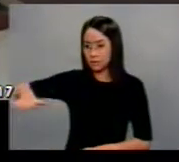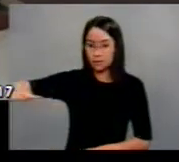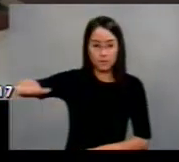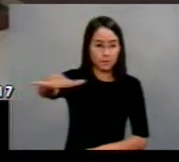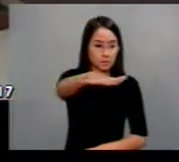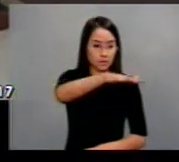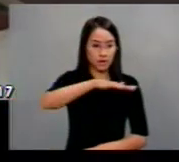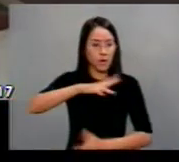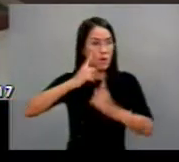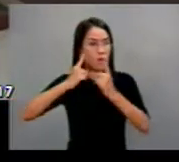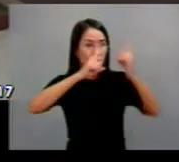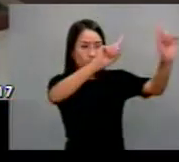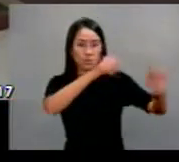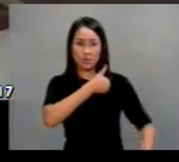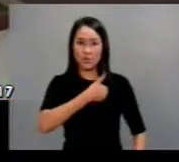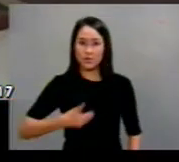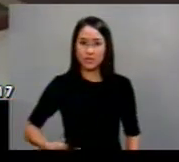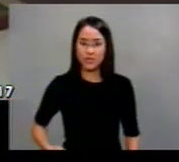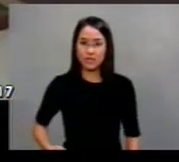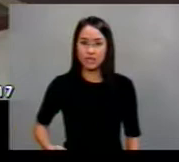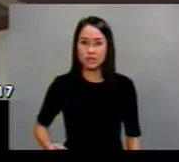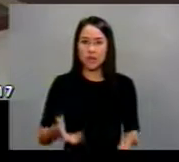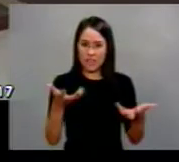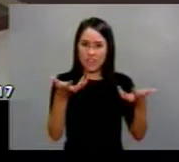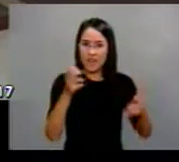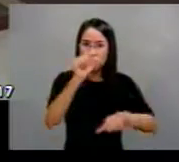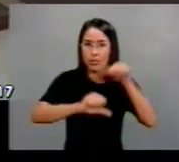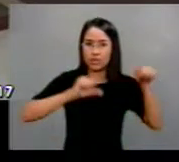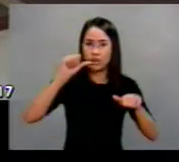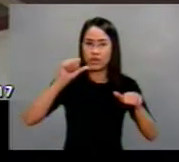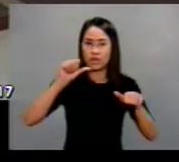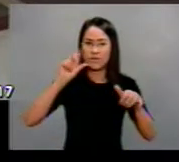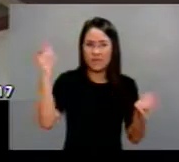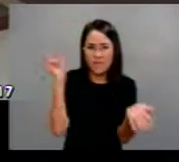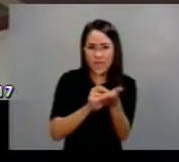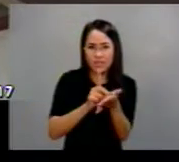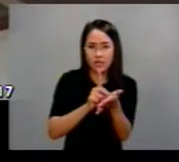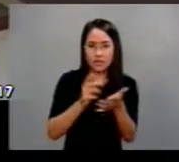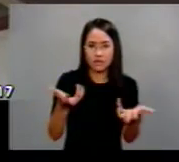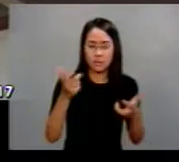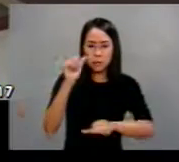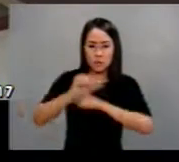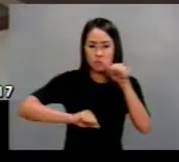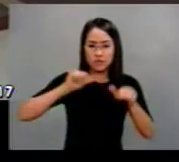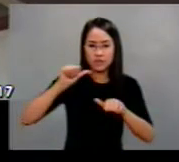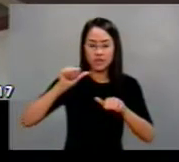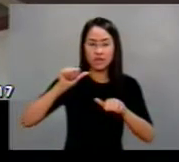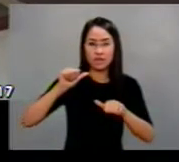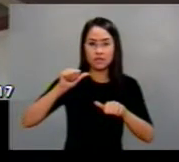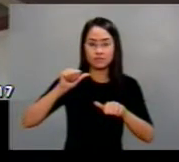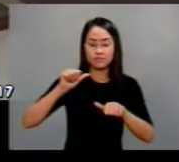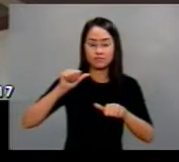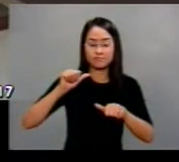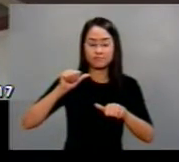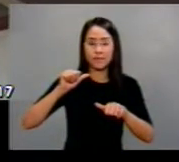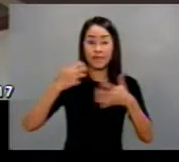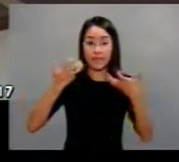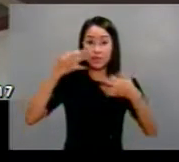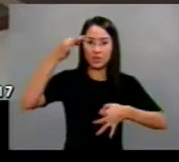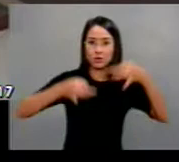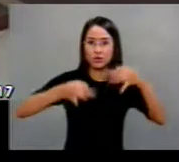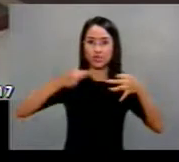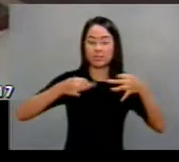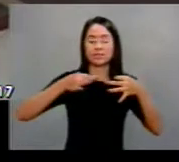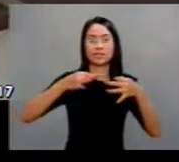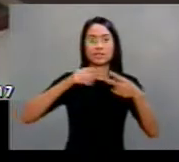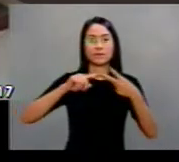da esquerda, aqueles que queremos a transformação profunda da sociedade brasileira em direção à justiça